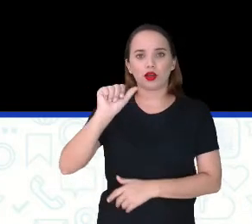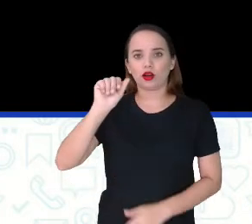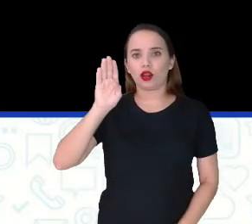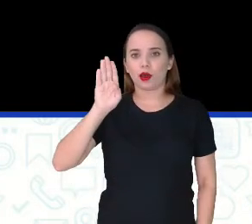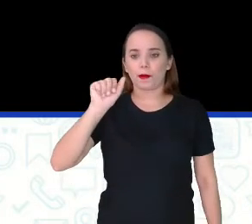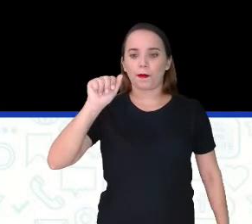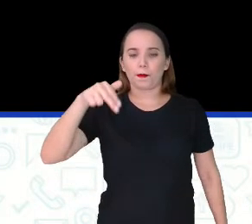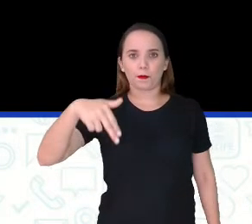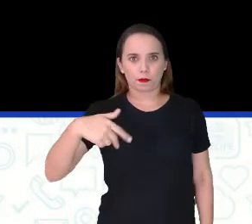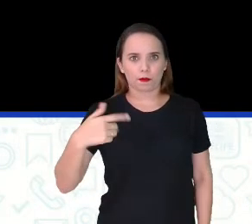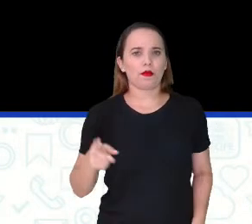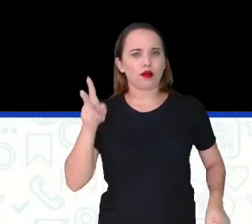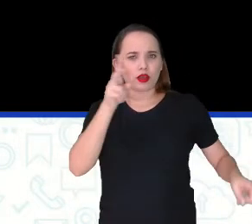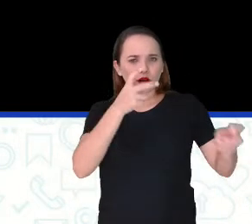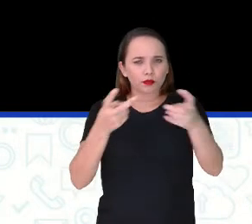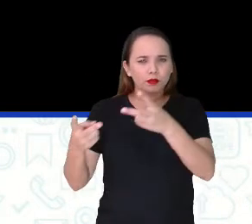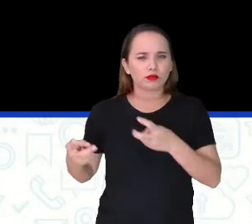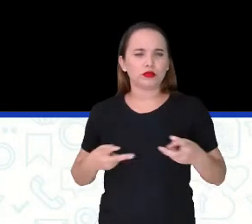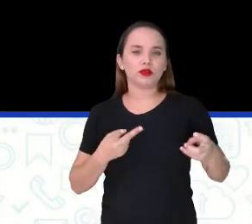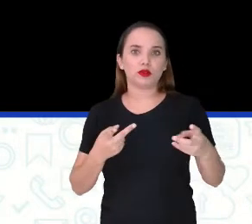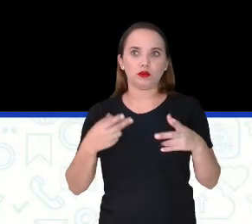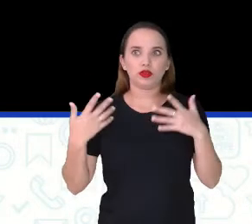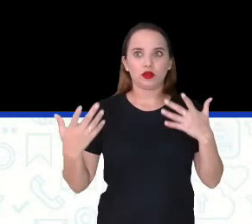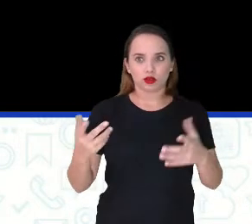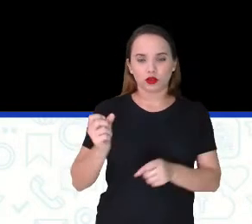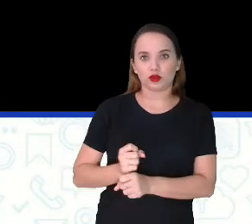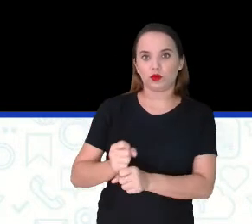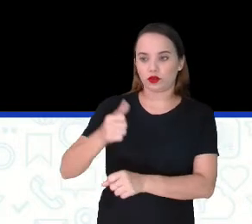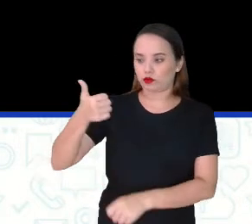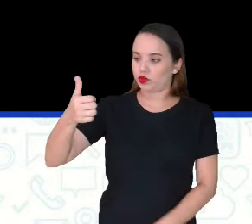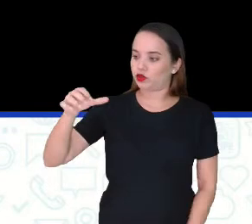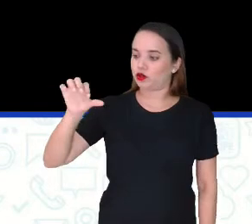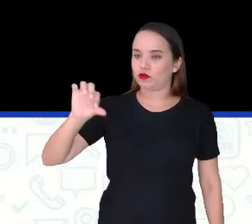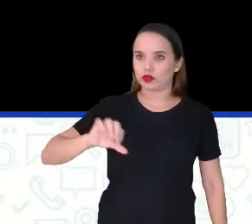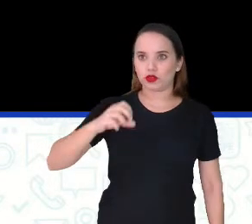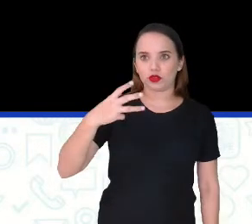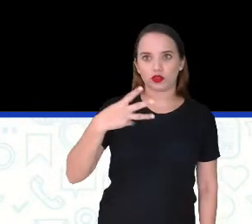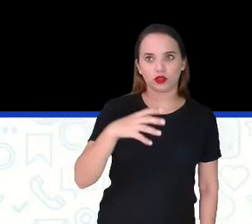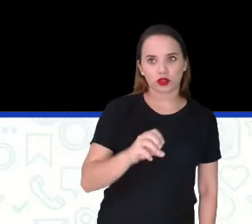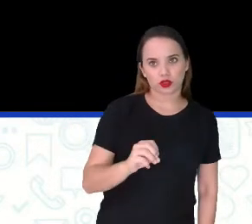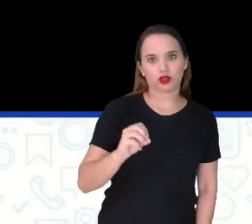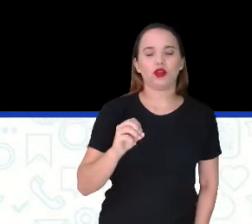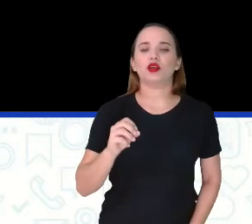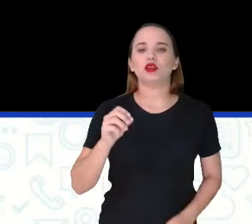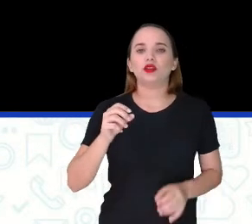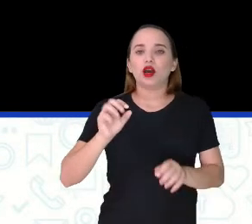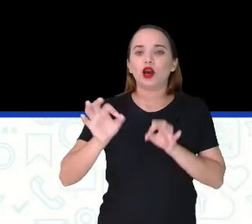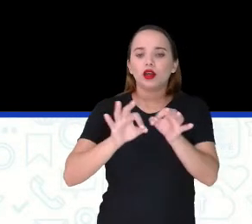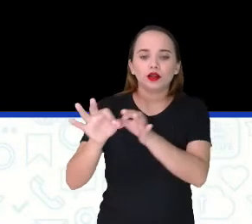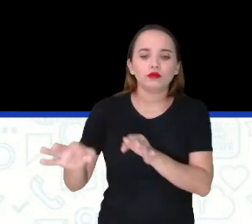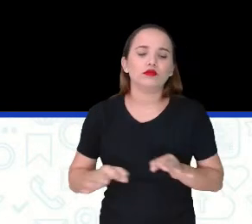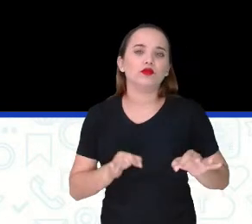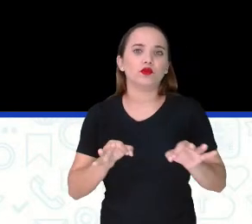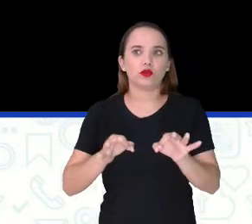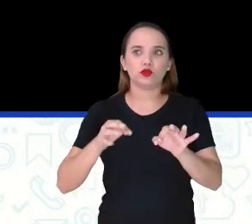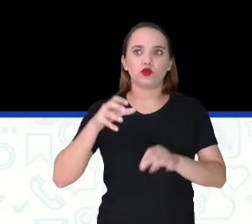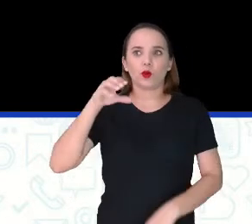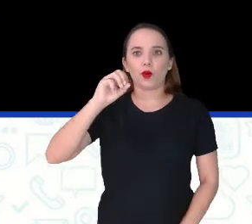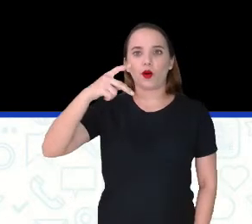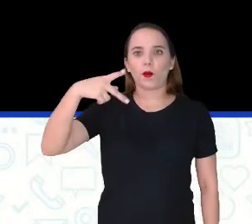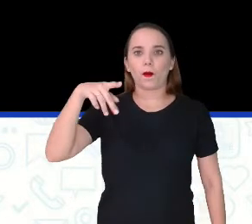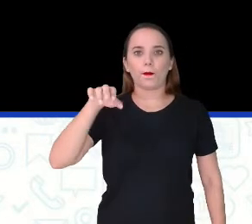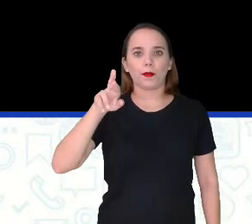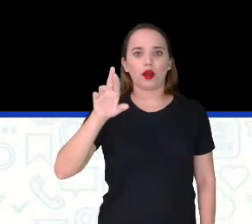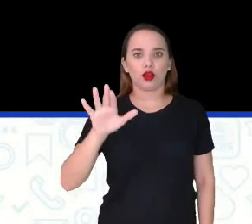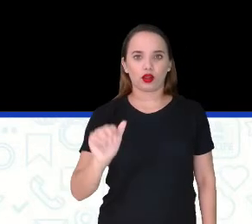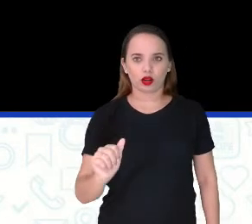ele observava, né? E aí, em 1930, ele foi coreógrafo de uma ópera, lá em Berlim. E aí, durante esse